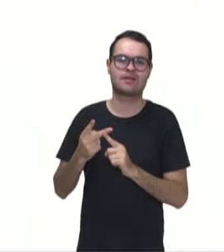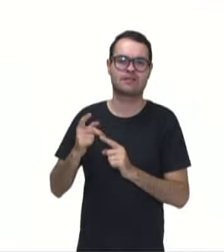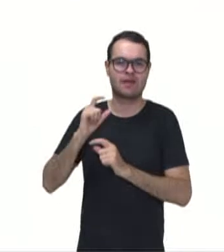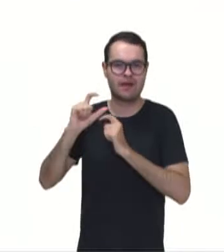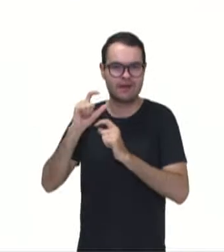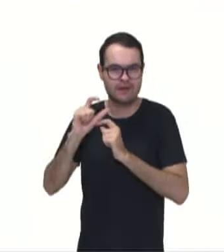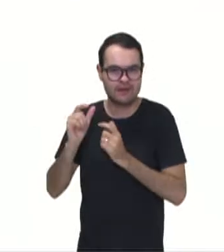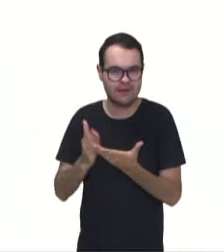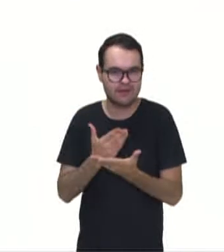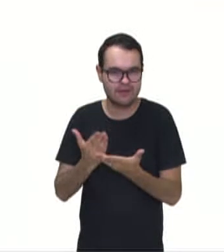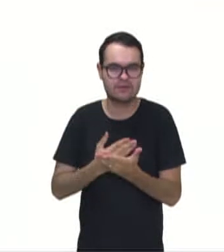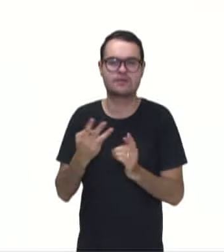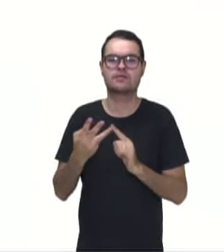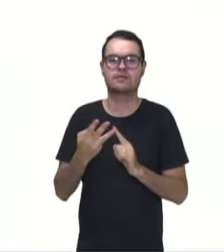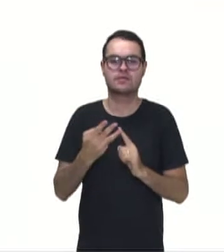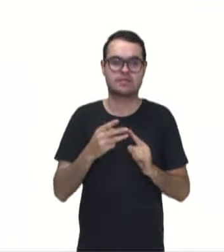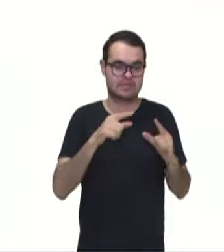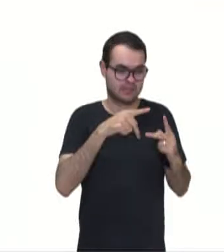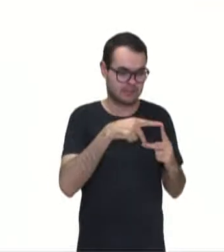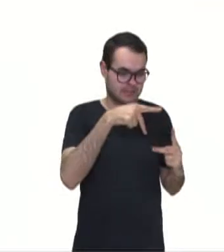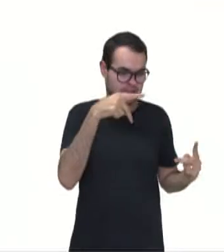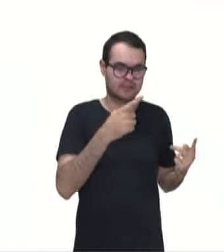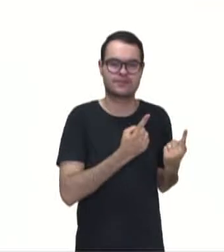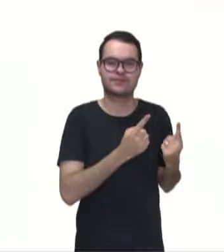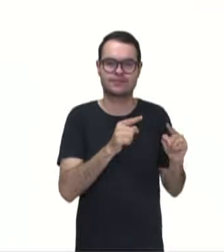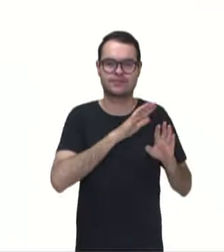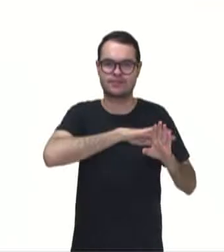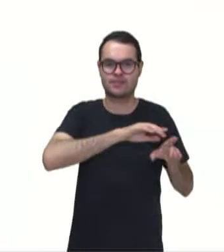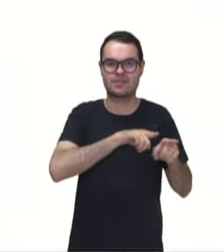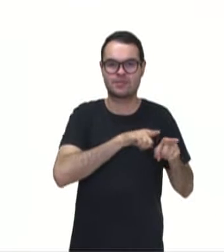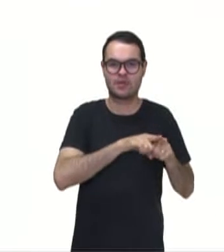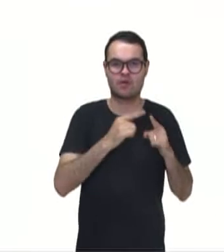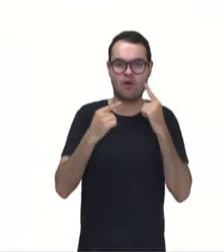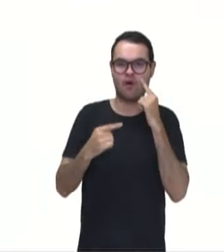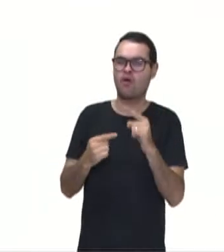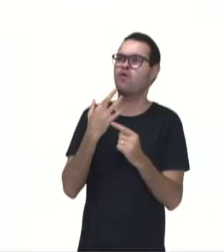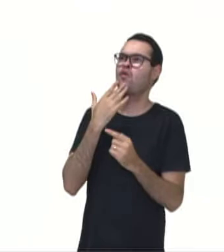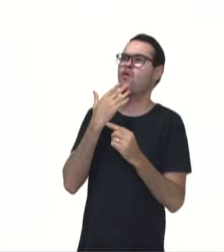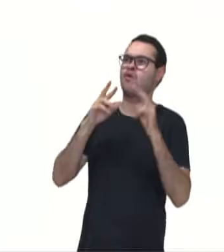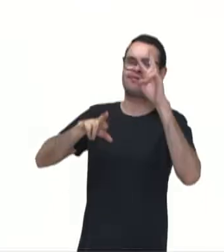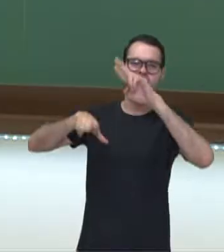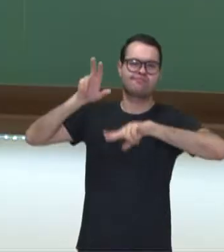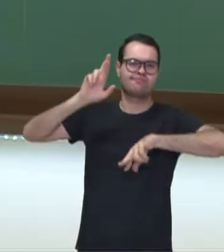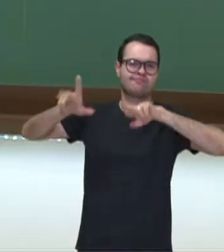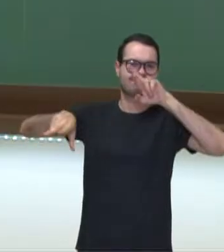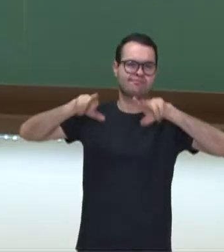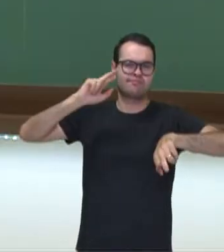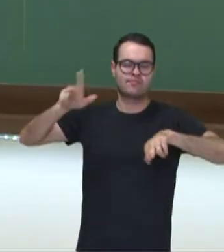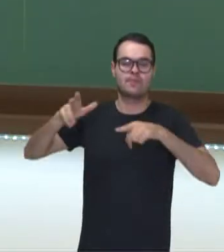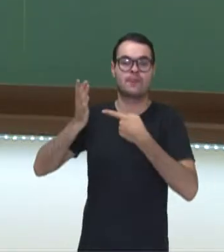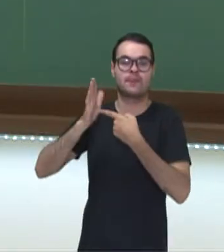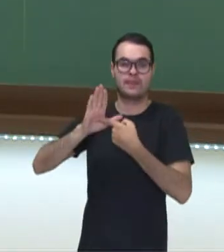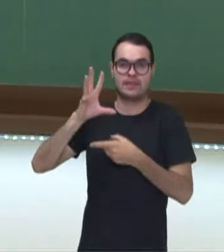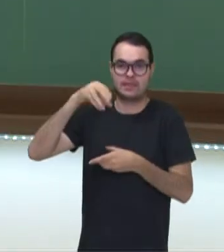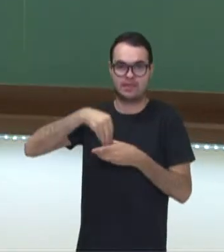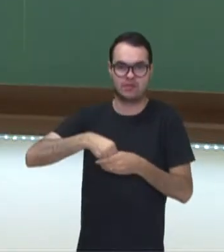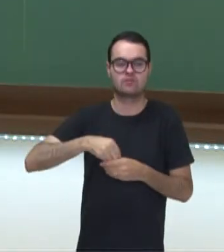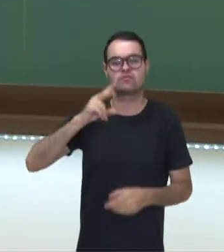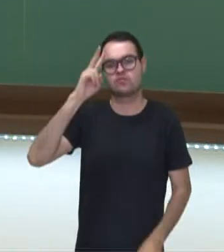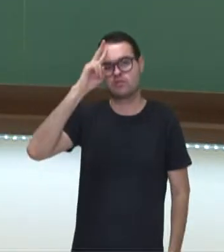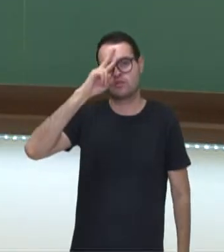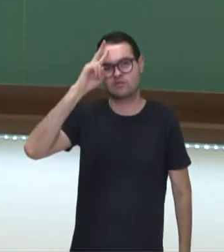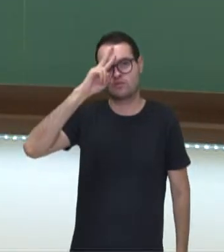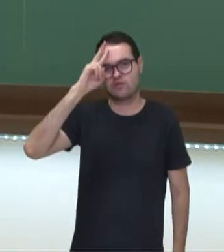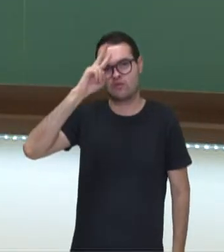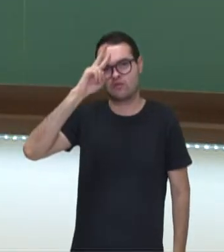balões irregulares, as letras coloridas em caixa alta, esses são um dos elementos das histórias em